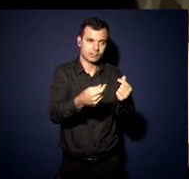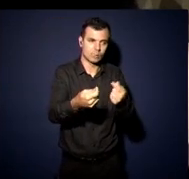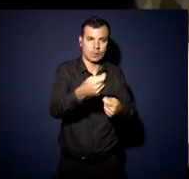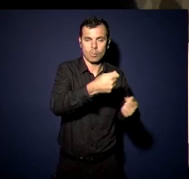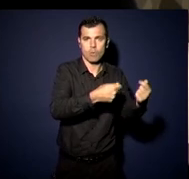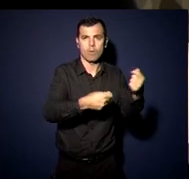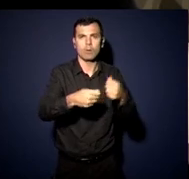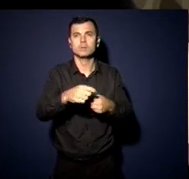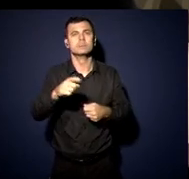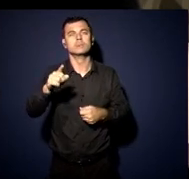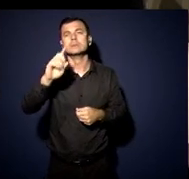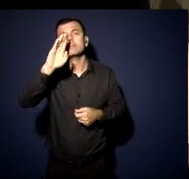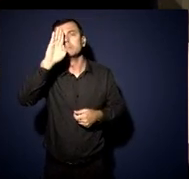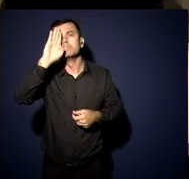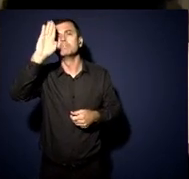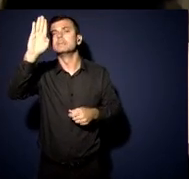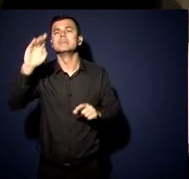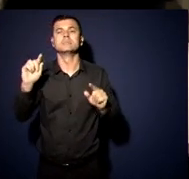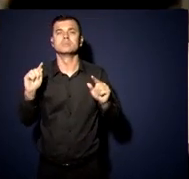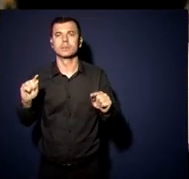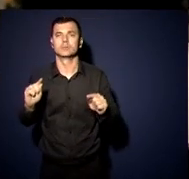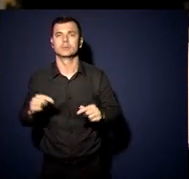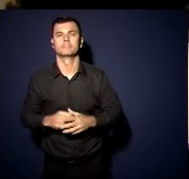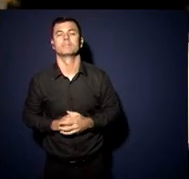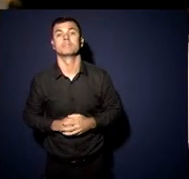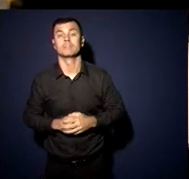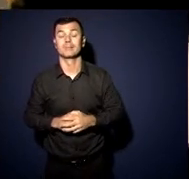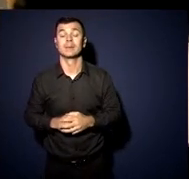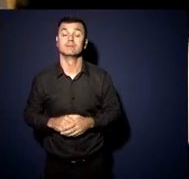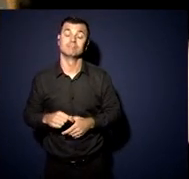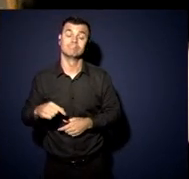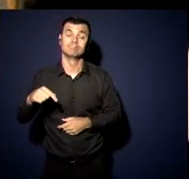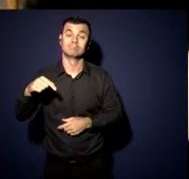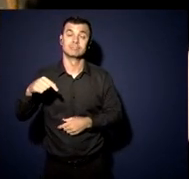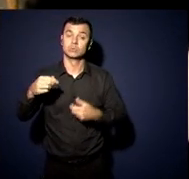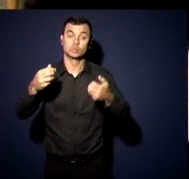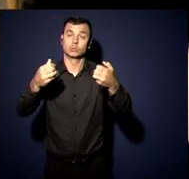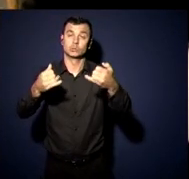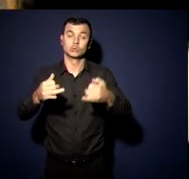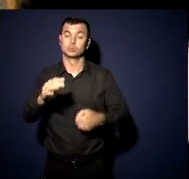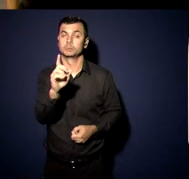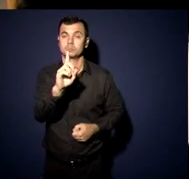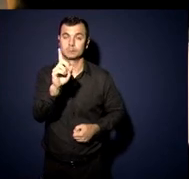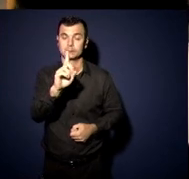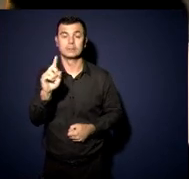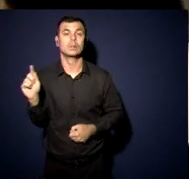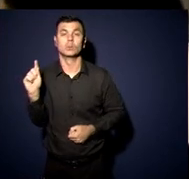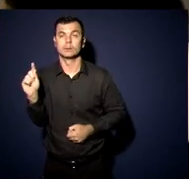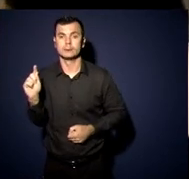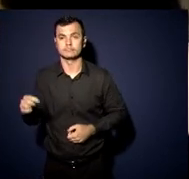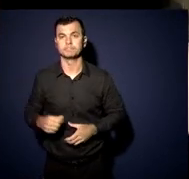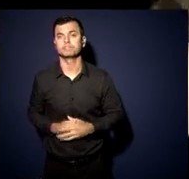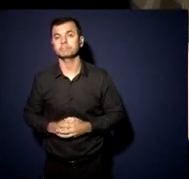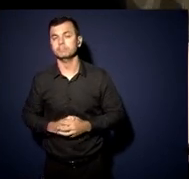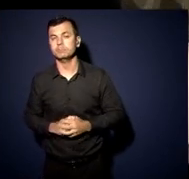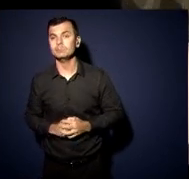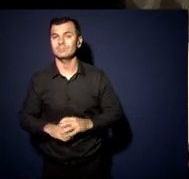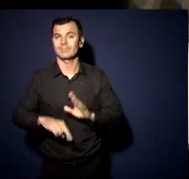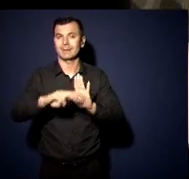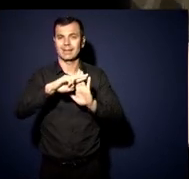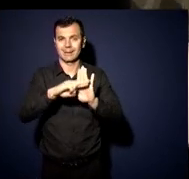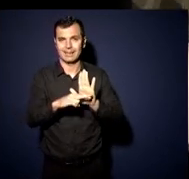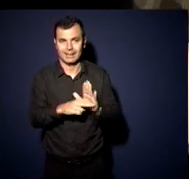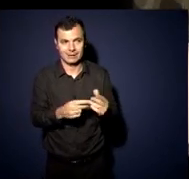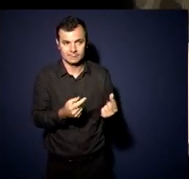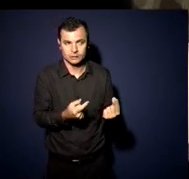suas principais pautas então eu acabei não comentando né uma coisa que é interessante é que o Regulador do Mercado de Capitais